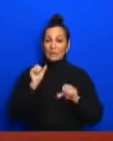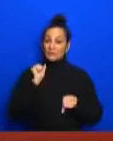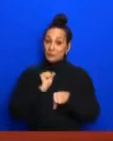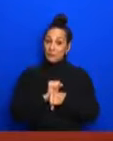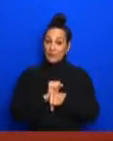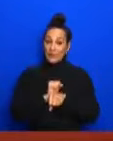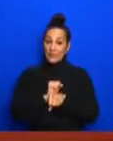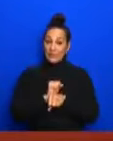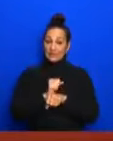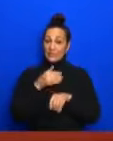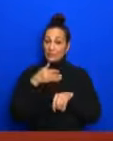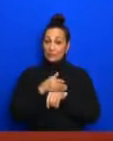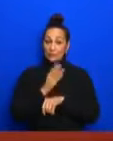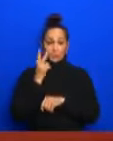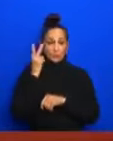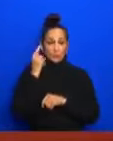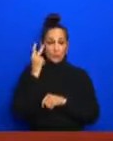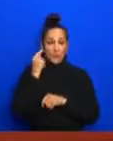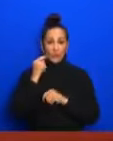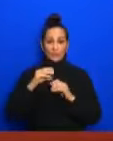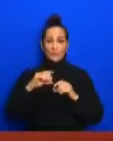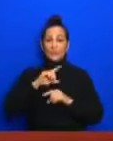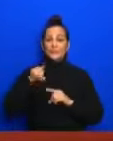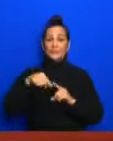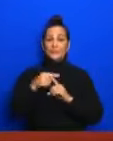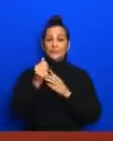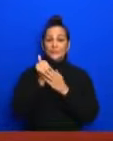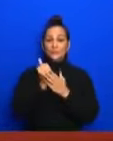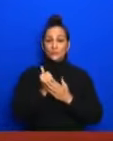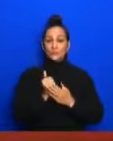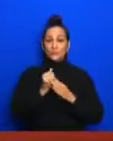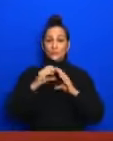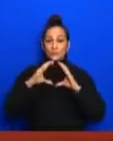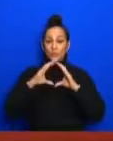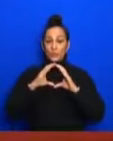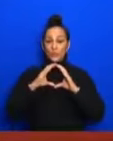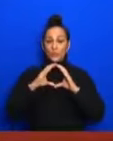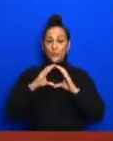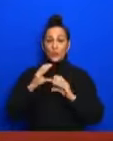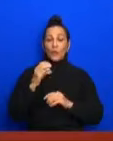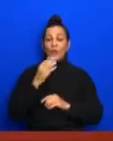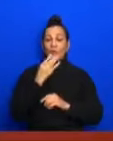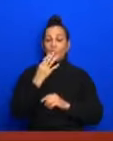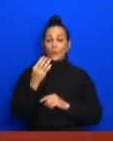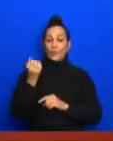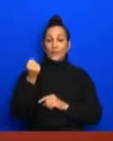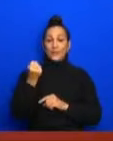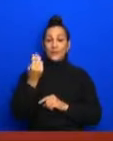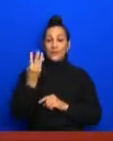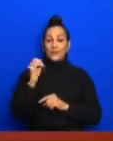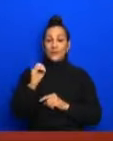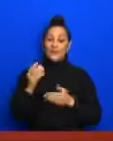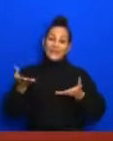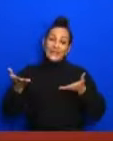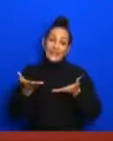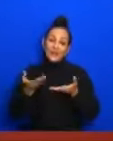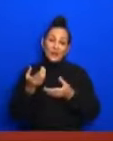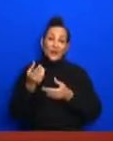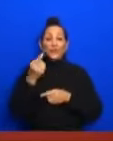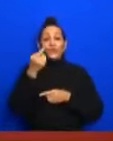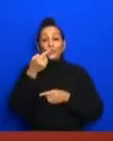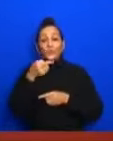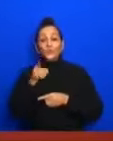ali, número válido normalmente. Mais uma dezena chegando, bola branca número 40, branca 40. E agora